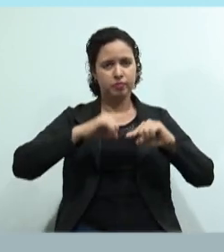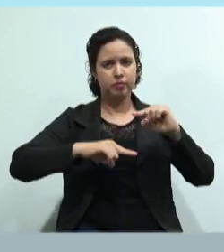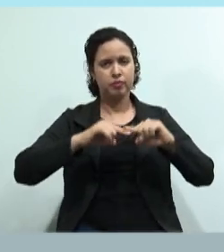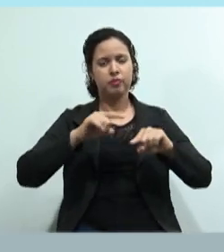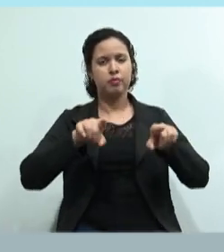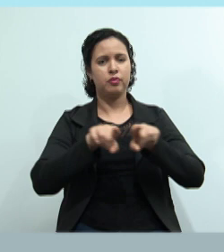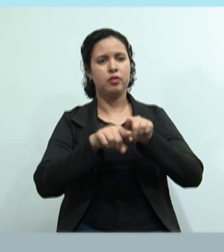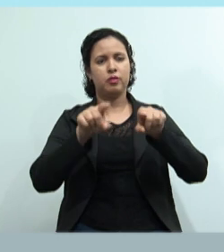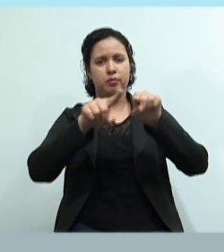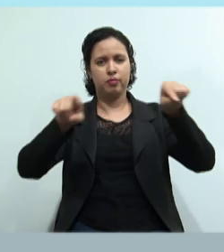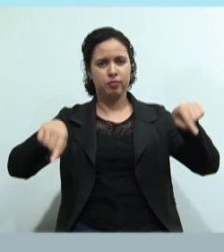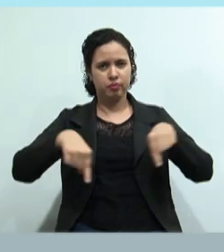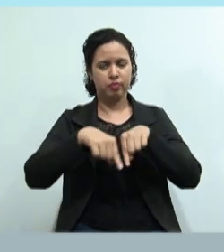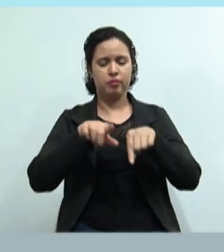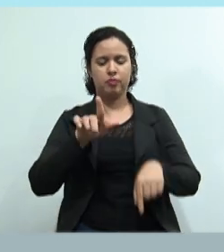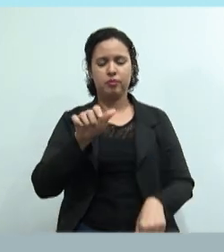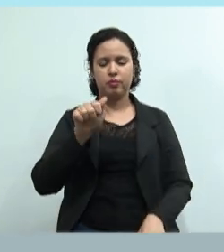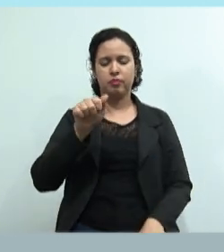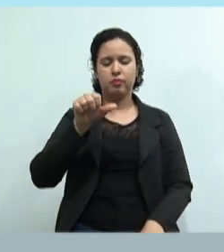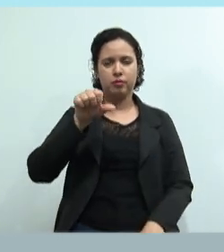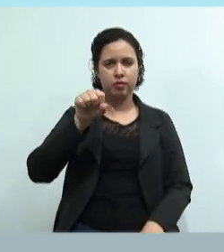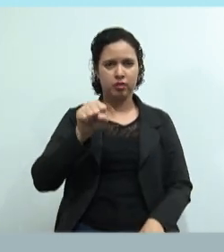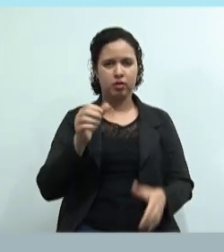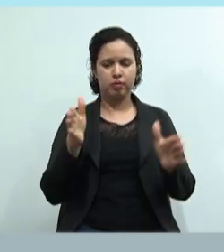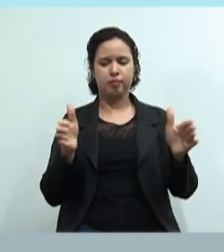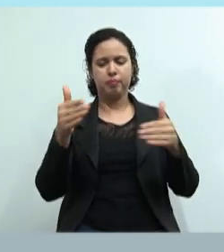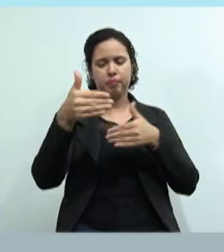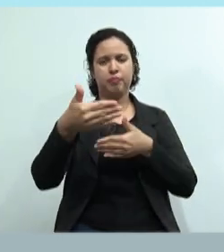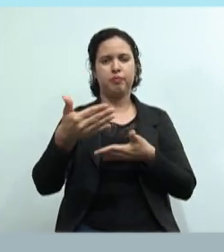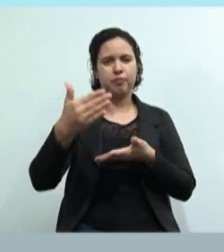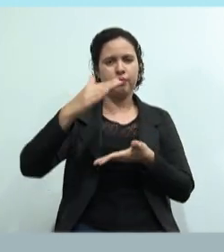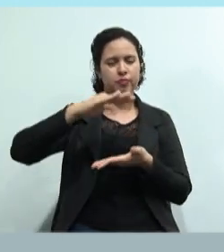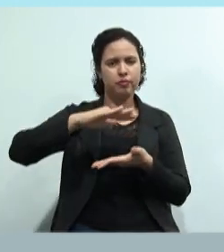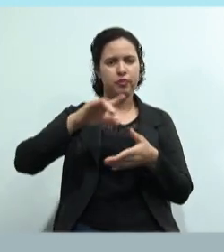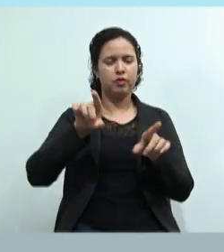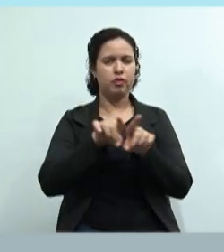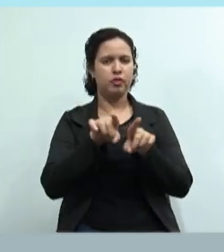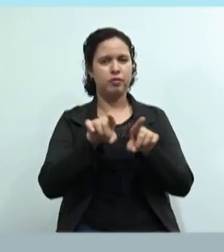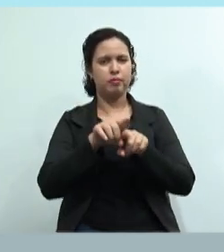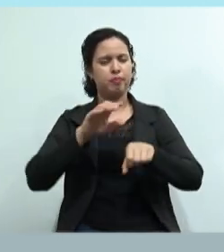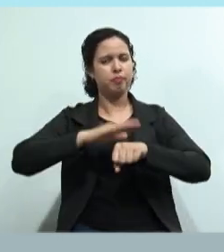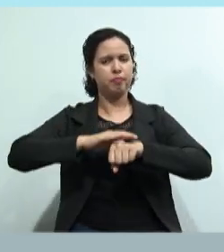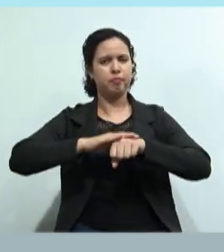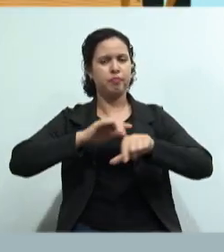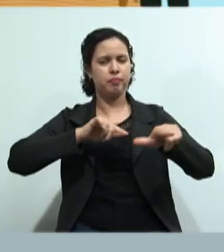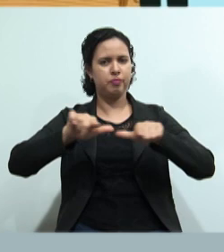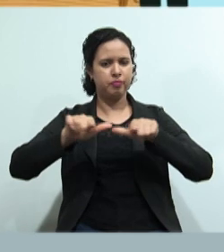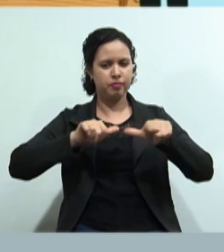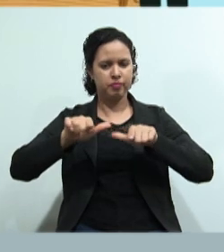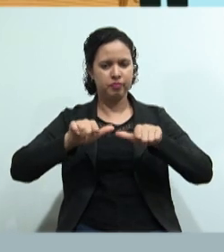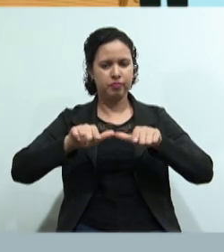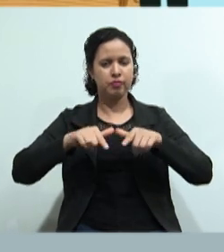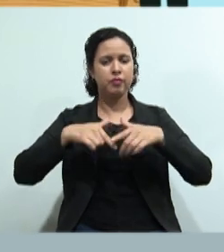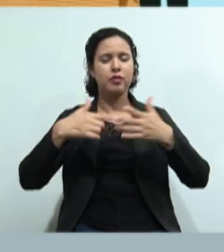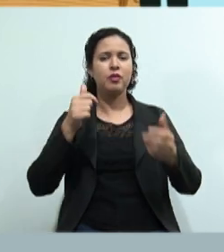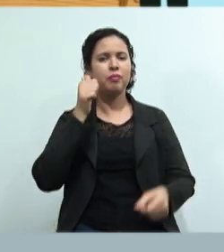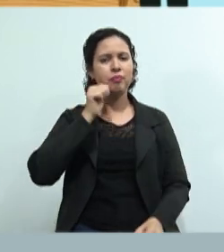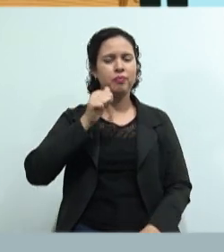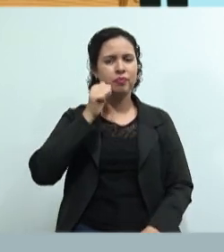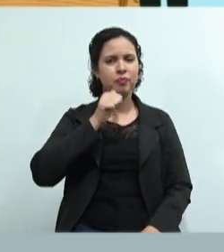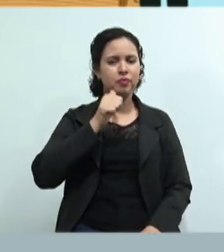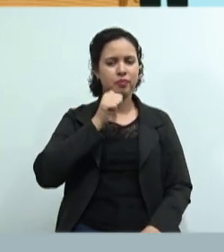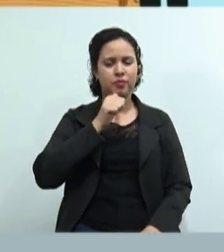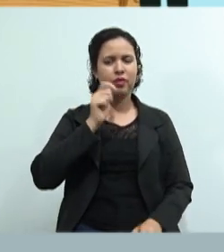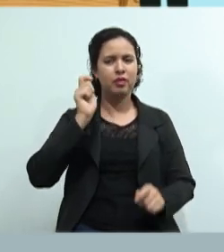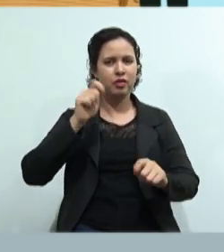de cozinha, mais custo unitário de embalagem, mais custo unitário de mão de obra. Dona Carminha finalmente